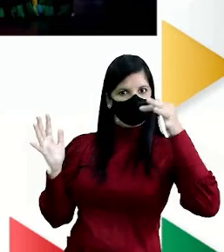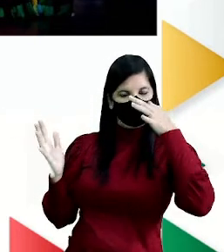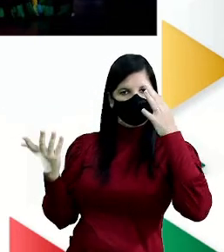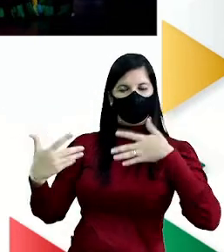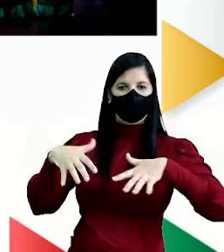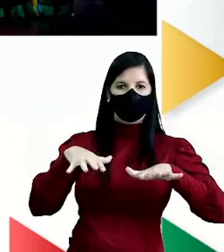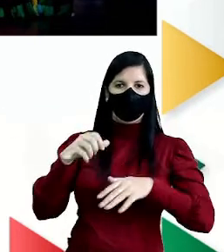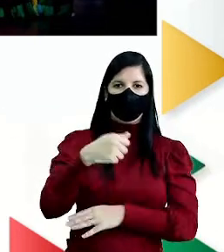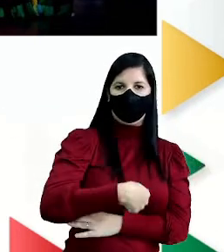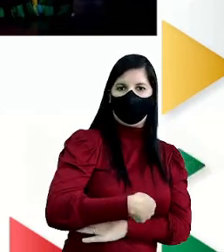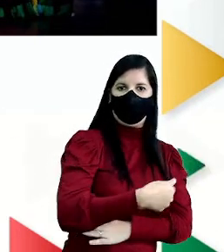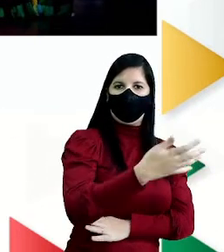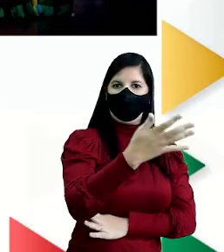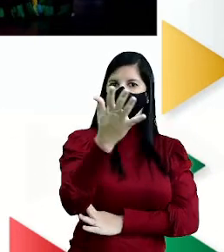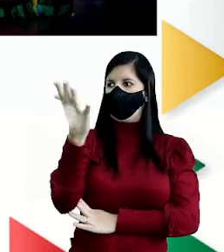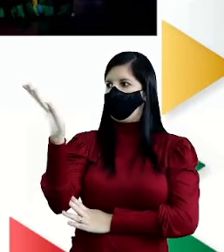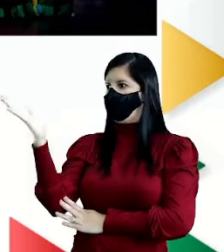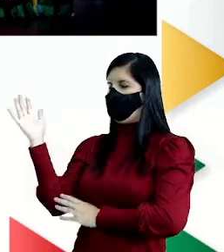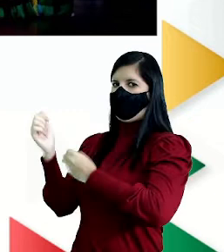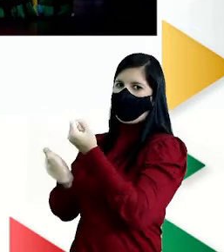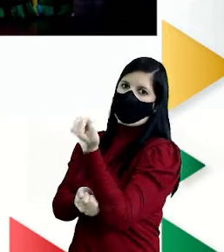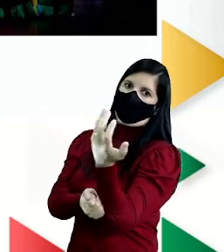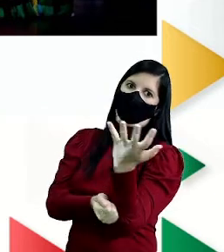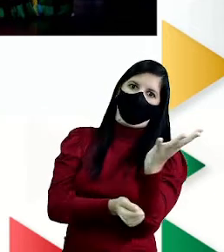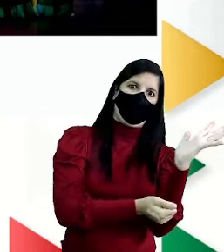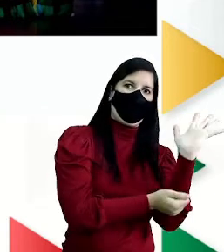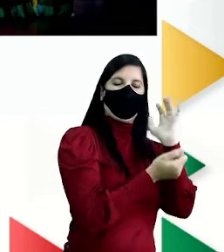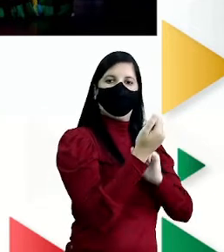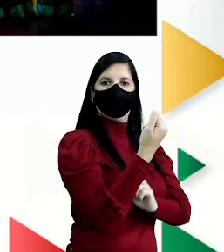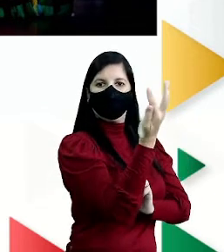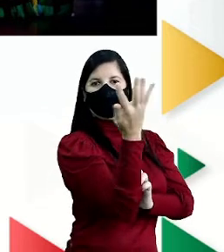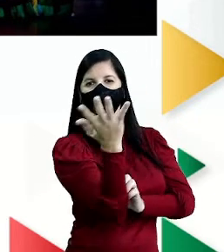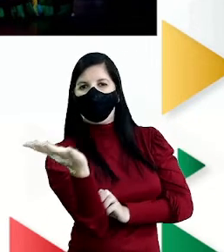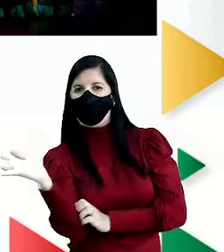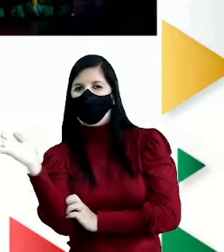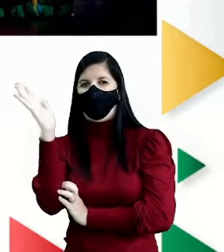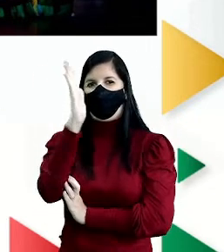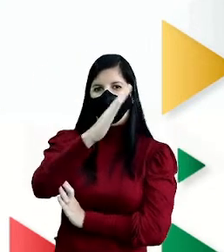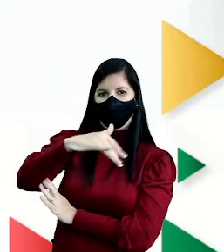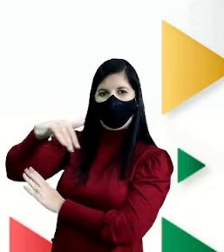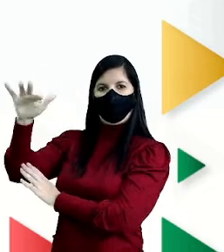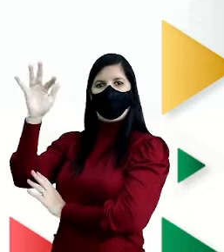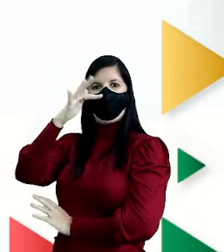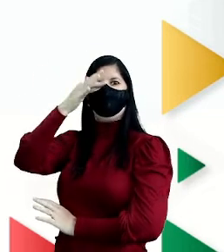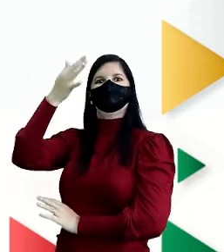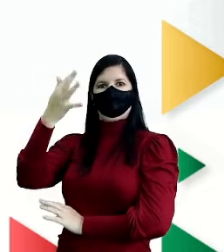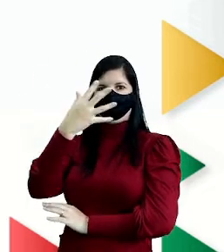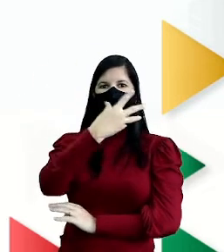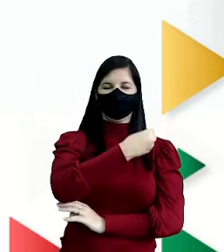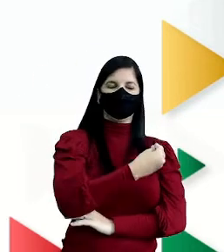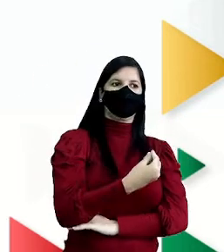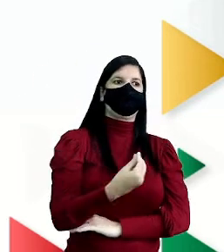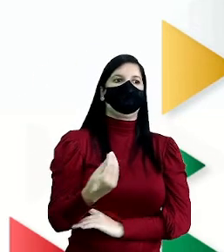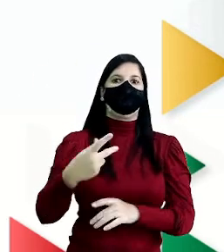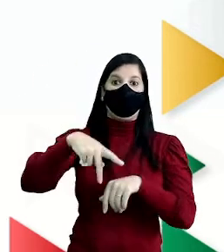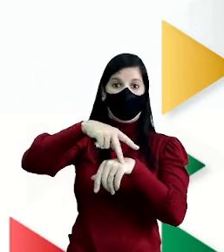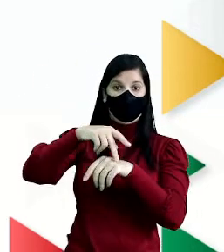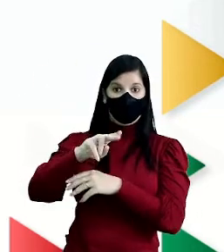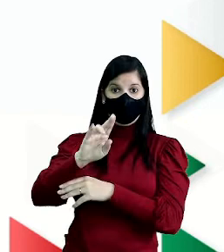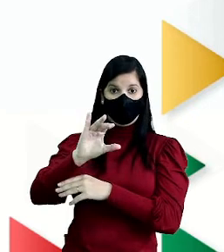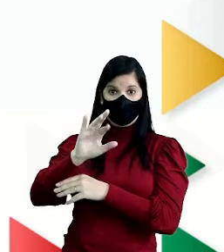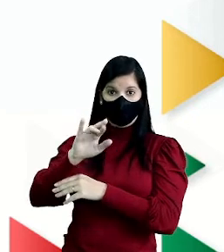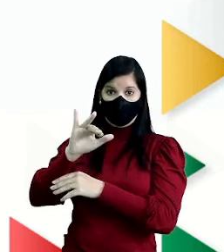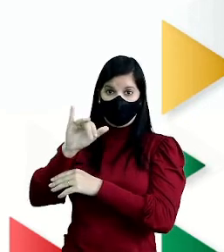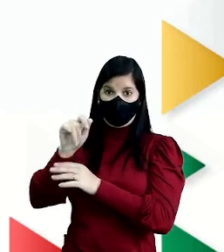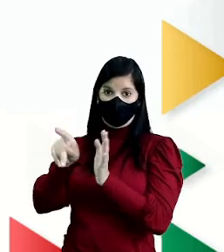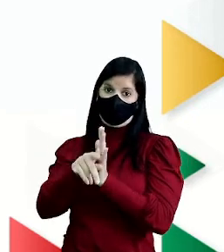dos leques, as dançarinas criam figuras que representam ondas, árvores ou botões de flores. Na Ucrânia temos, a princípio, era uma dança